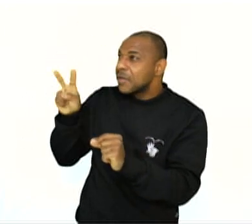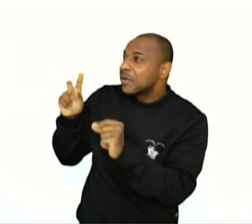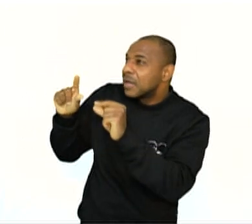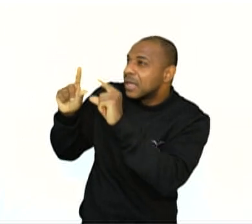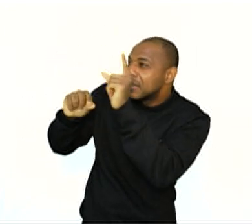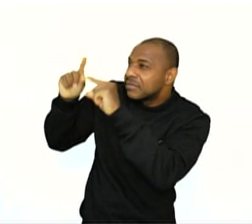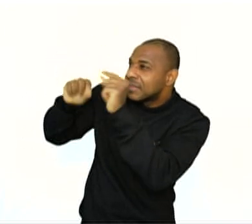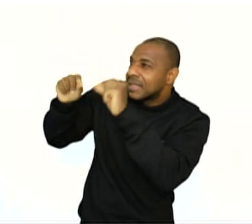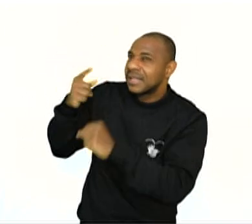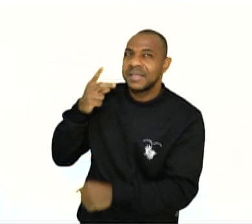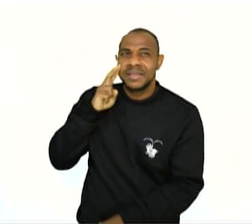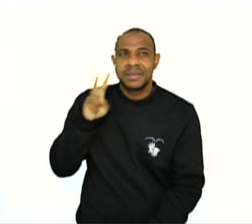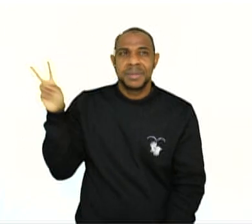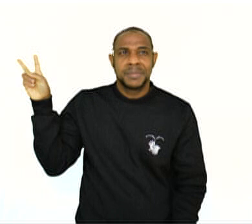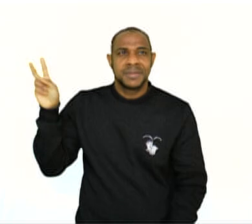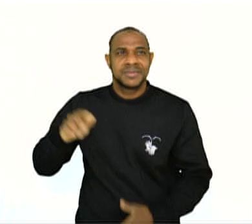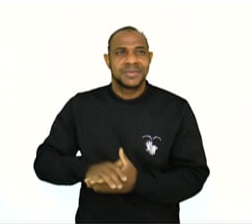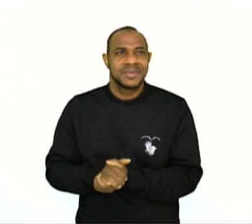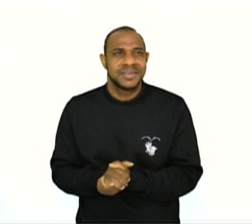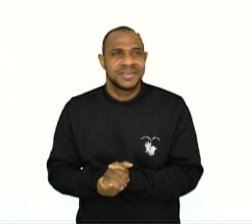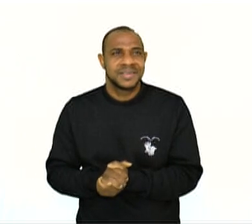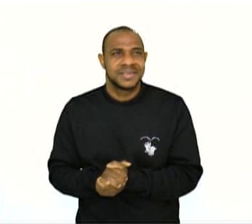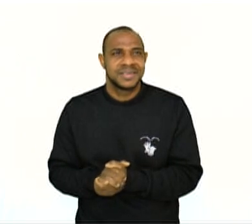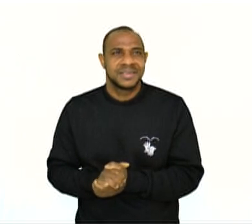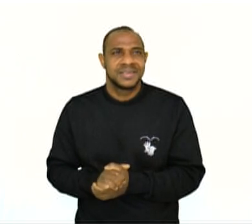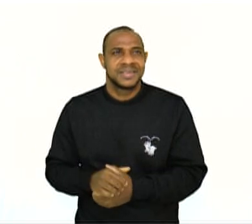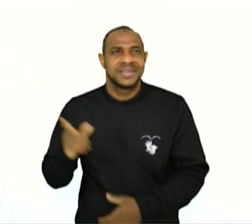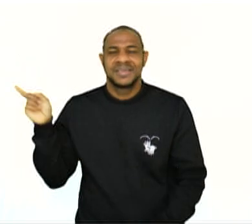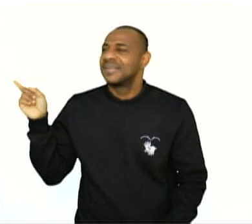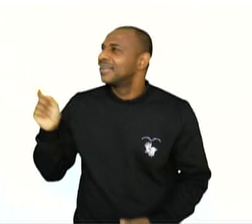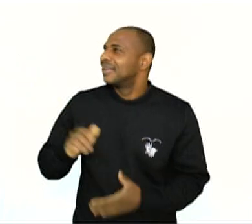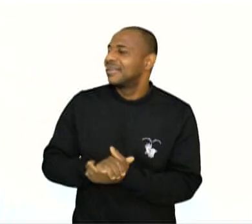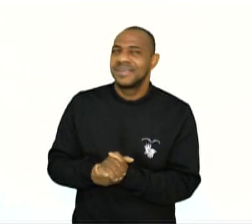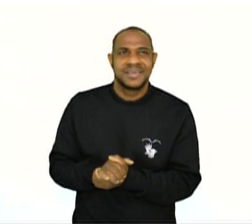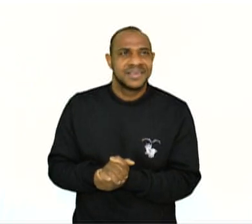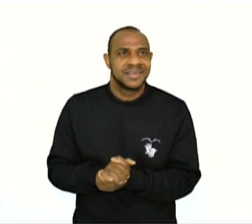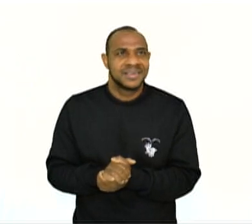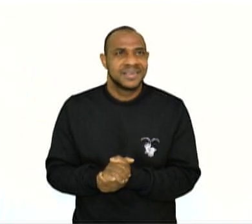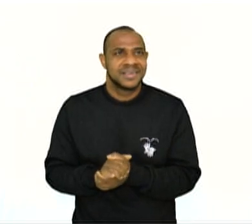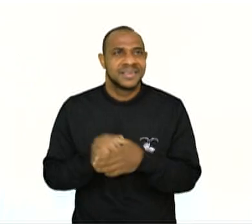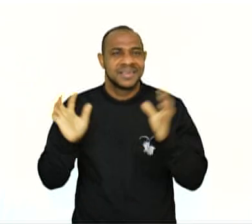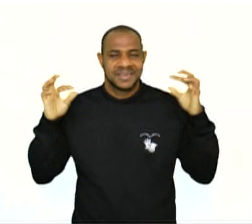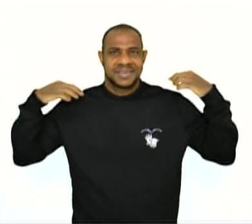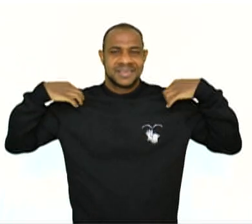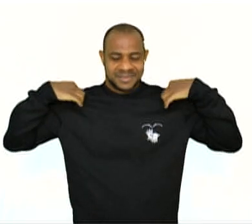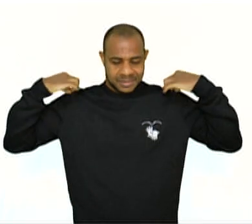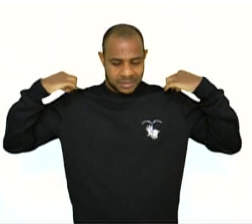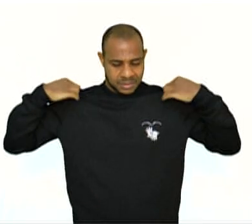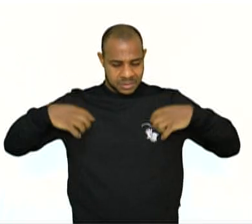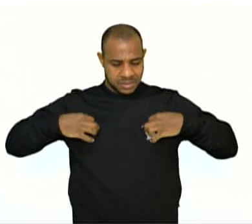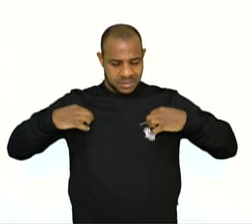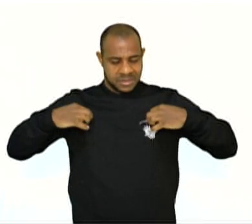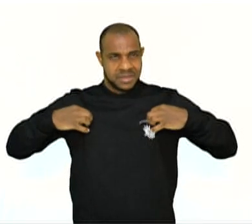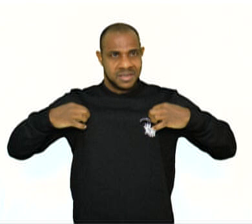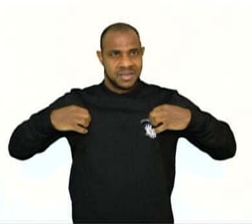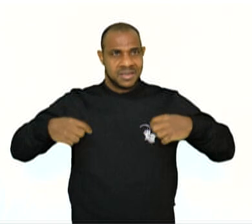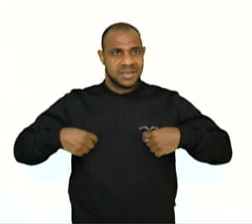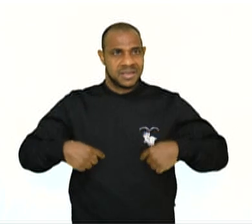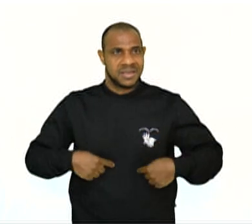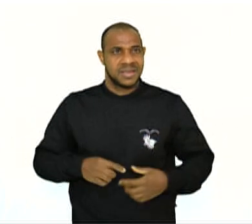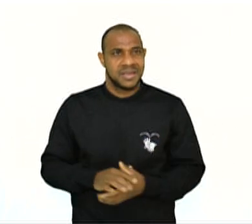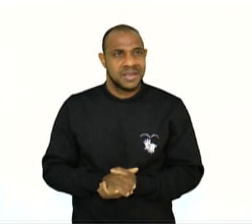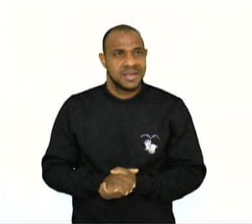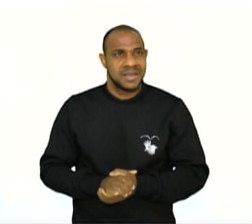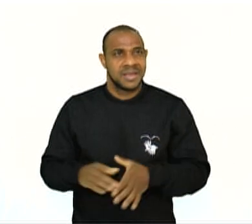uma pessoa ali toda machucadinha, né, pendurada num varal, com uma camiseta com o martelo e a foice, que são símbolos